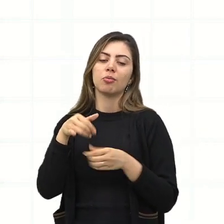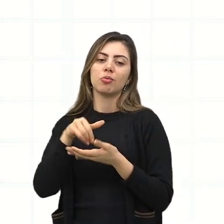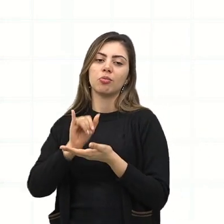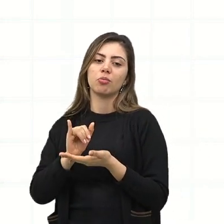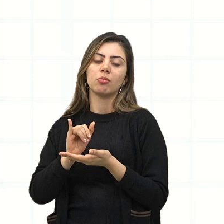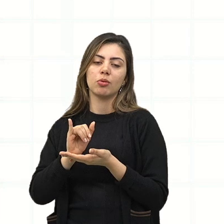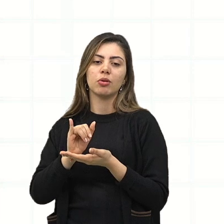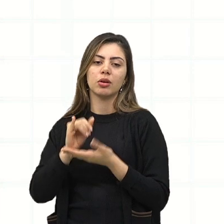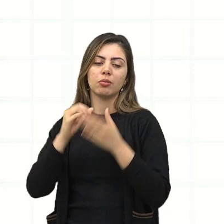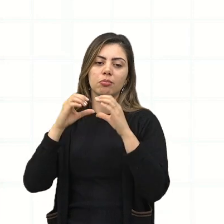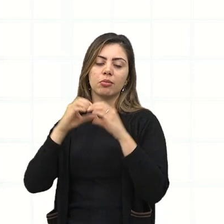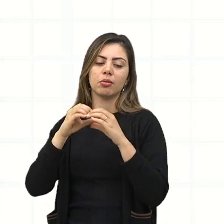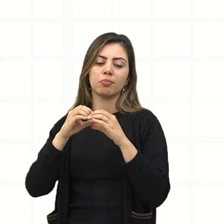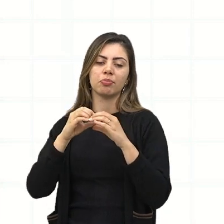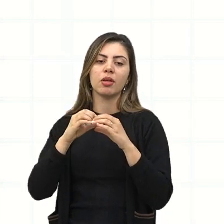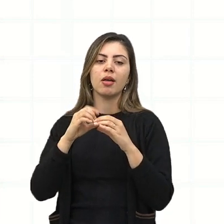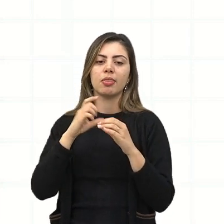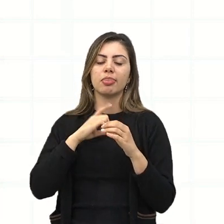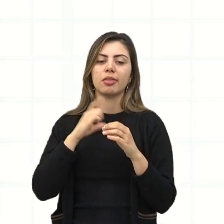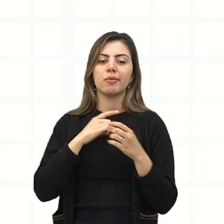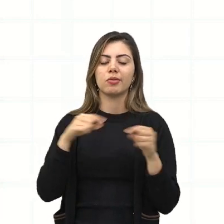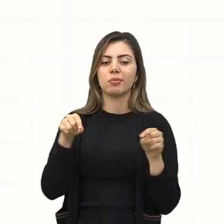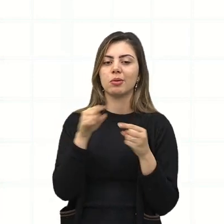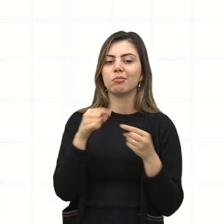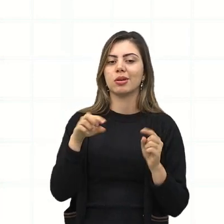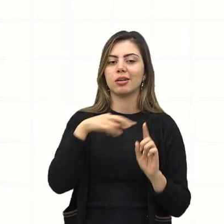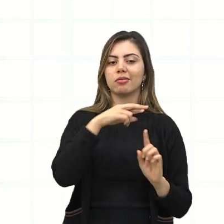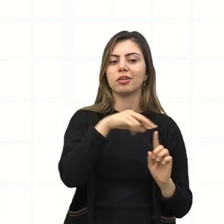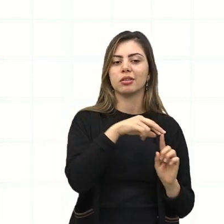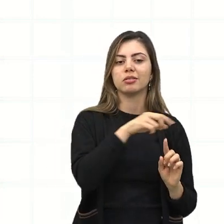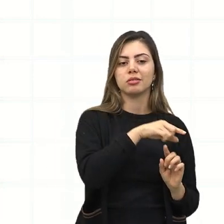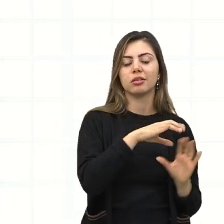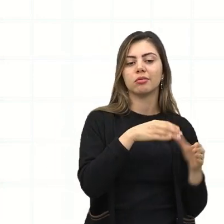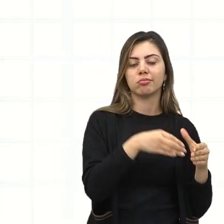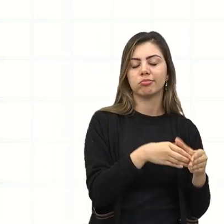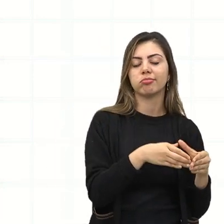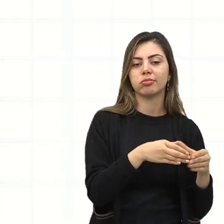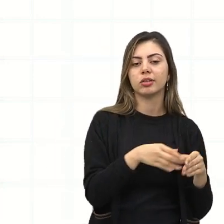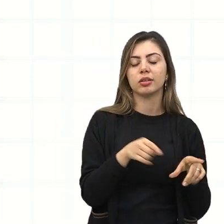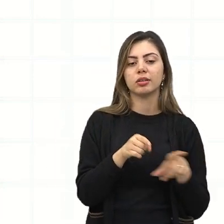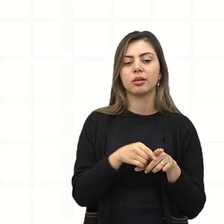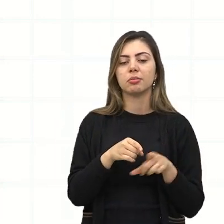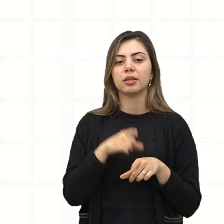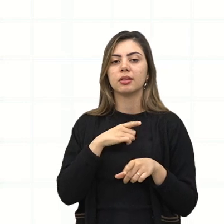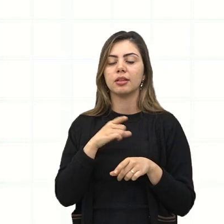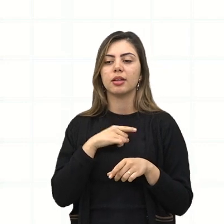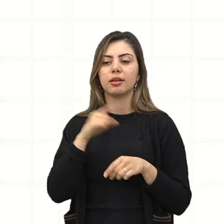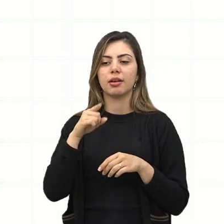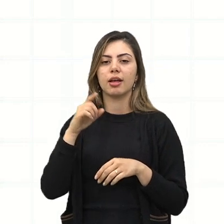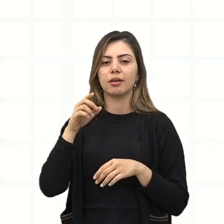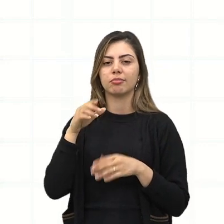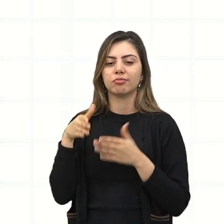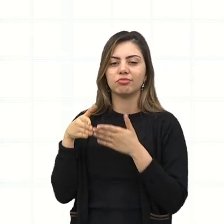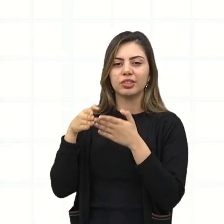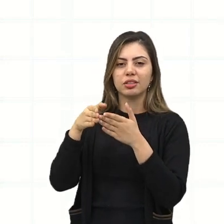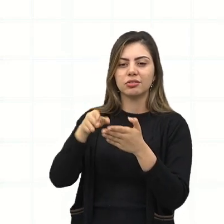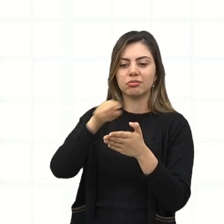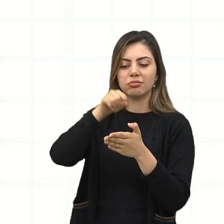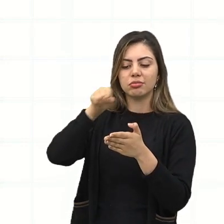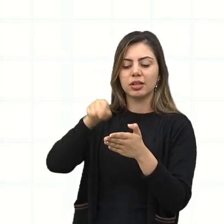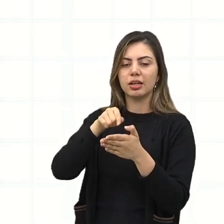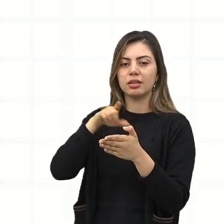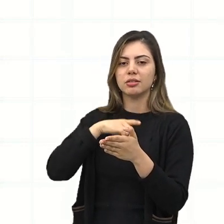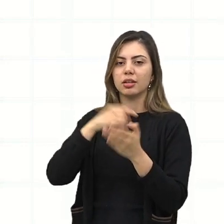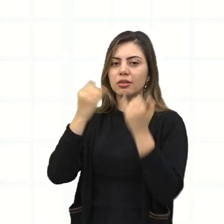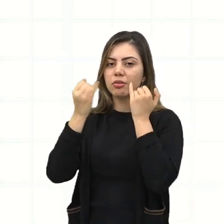temos vários elementos, tanto às Icamiabas, quanto ao registro que esses viajantes que subiram o rio